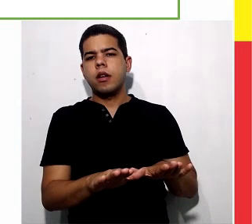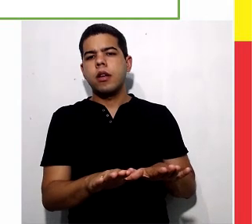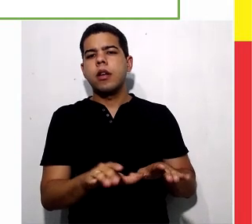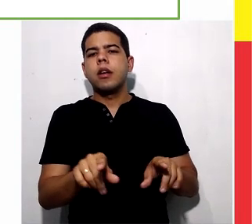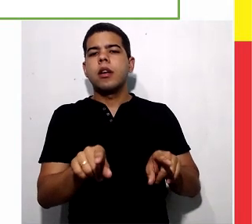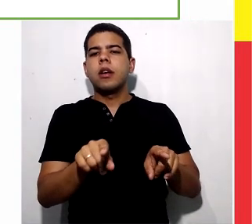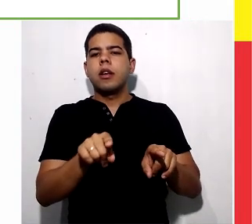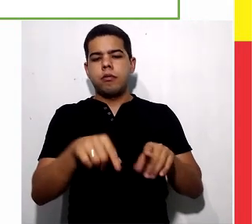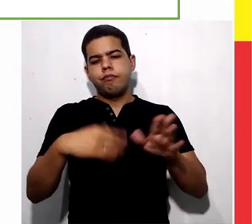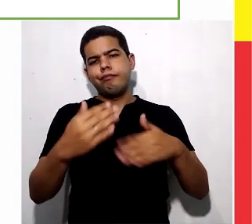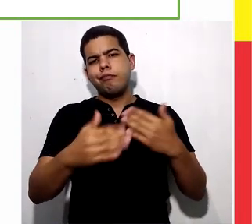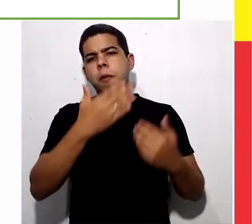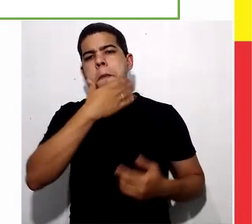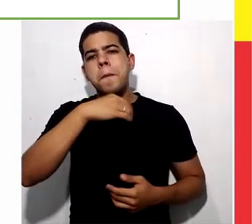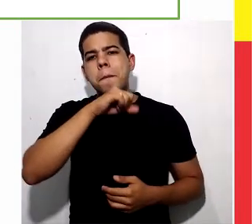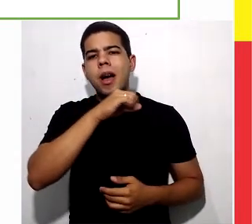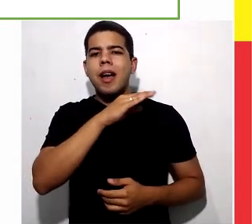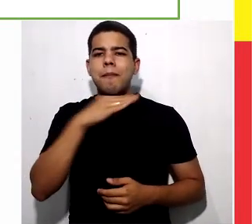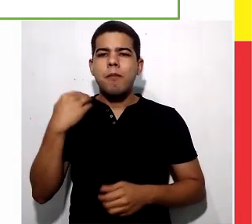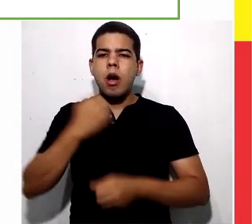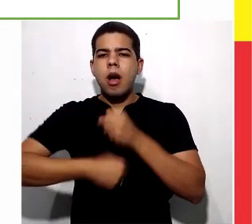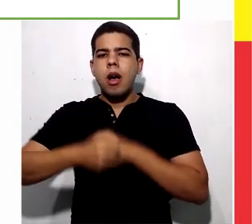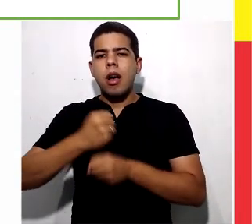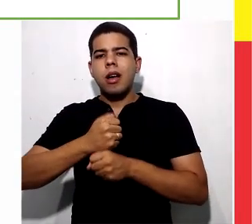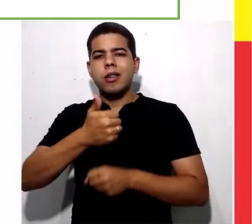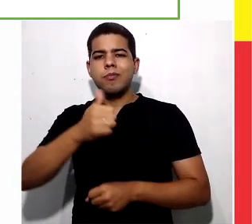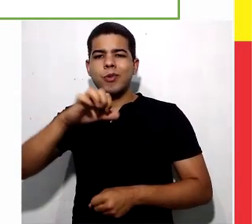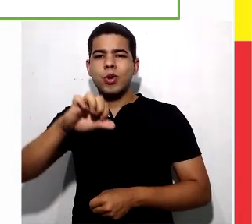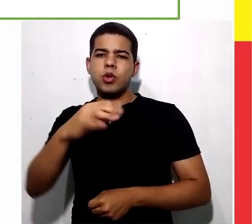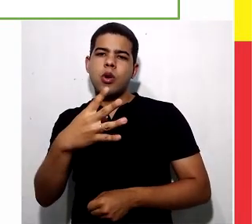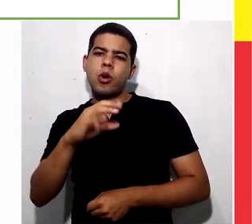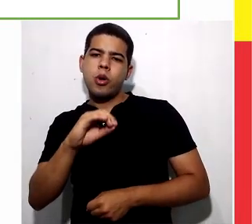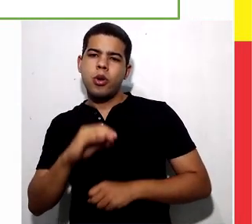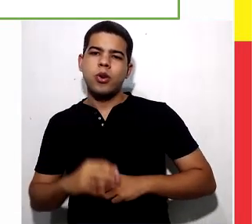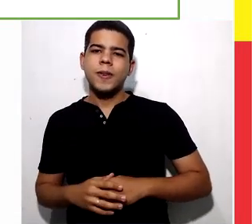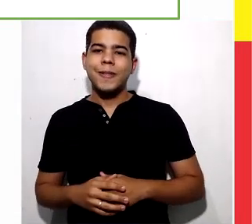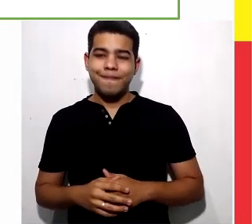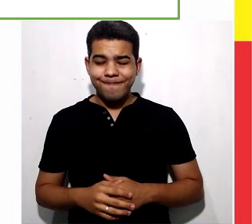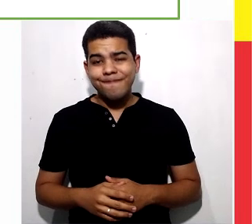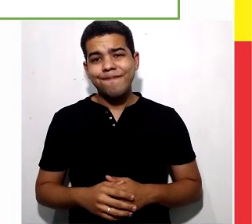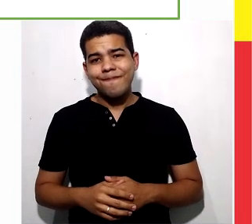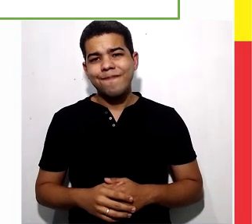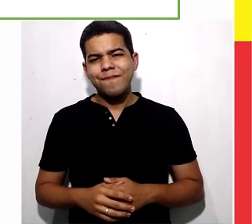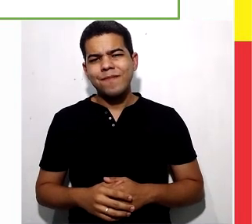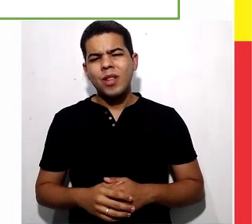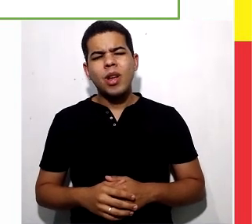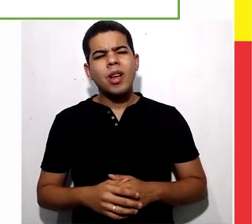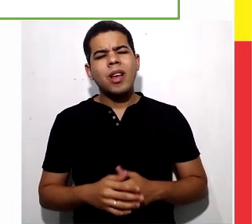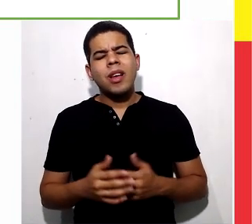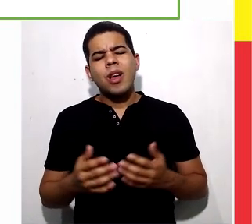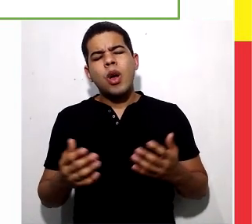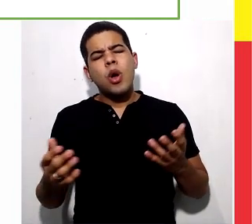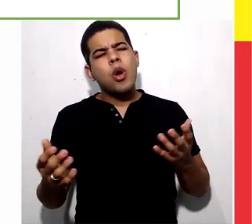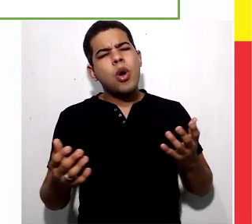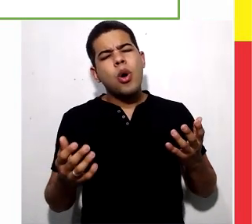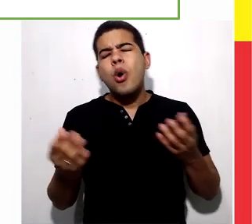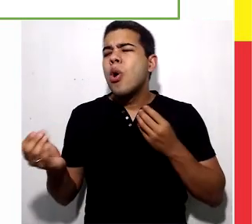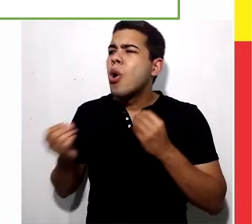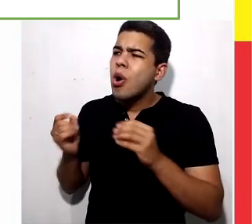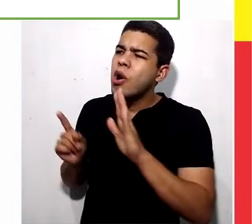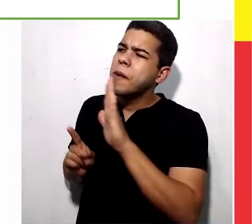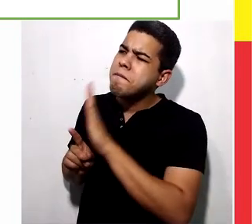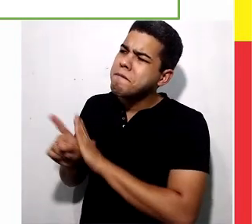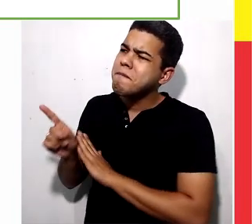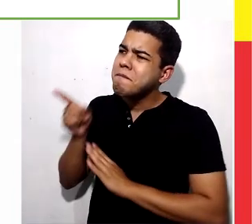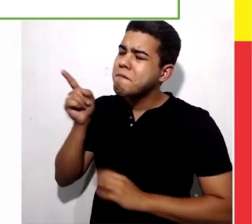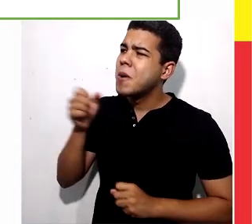seu pai viria a falecer em 1940. E o que é que você tem a dizer sobre essa questão tão difícil, né? Ela ficou